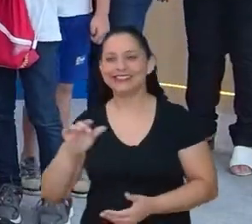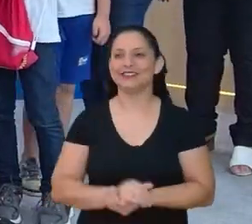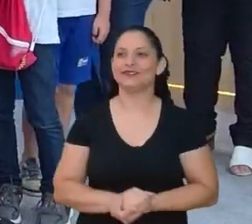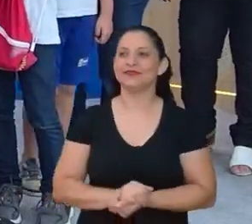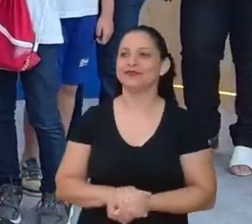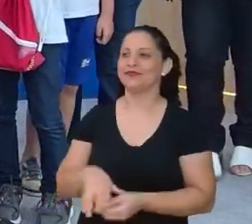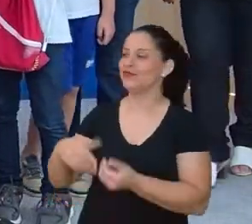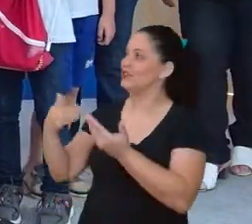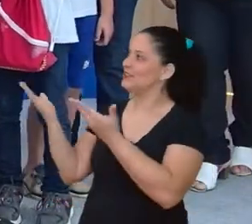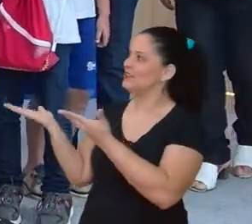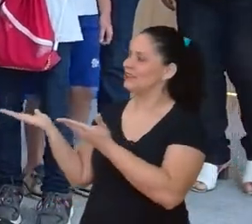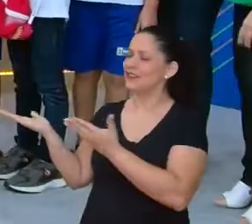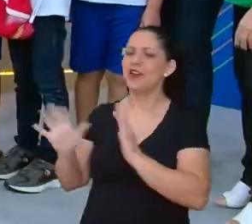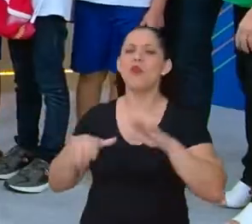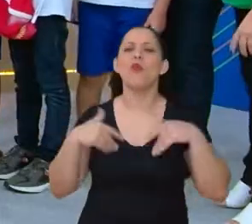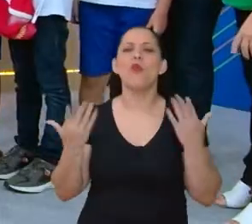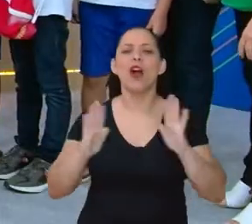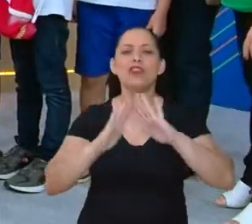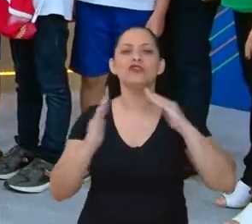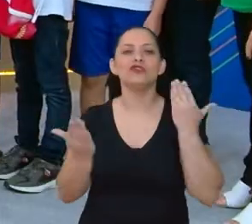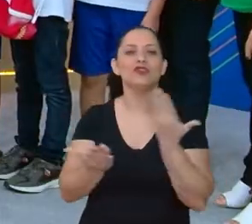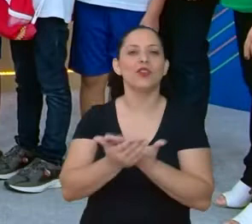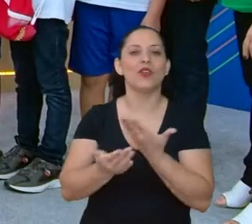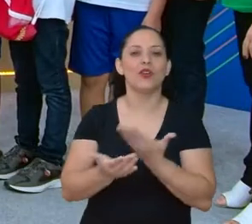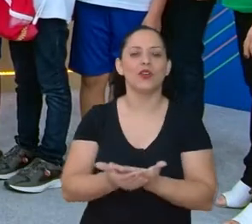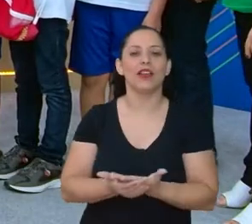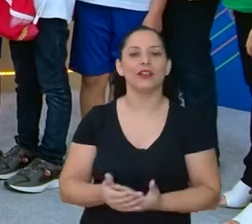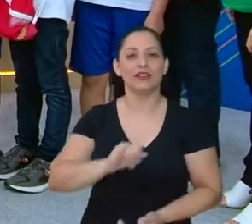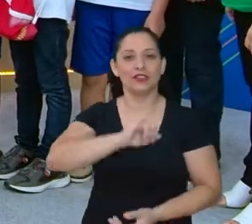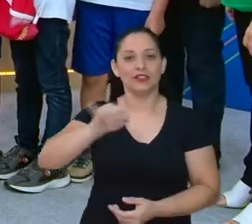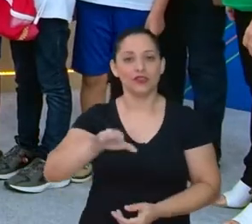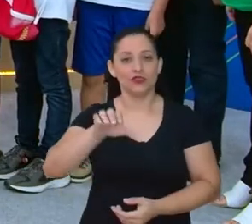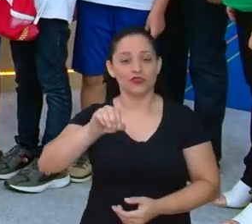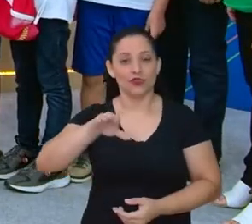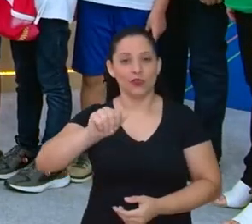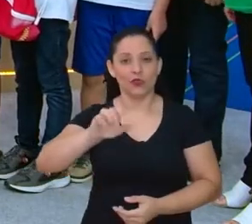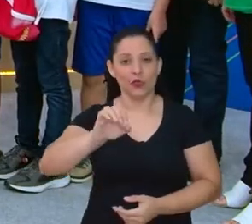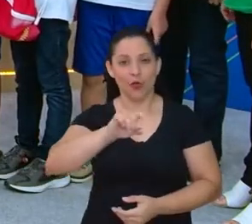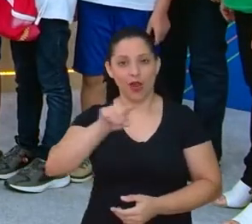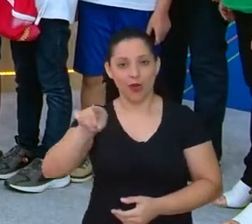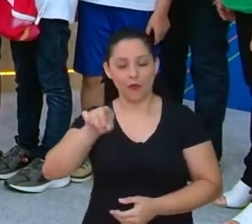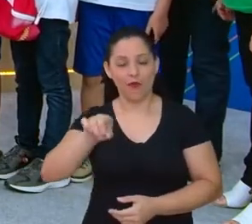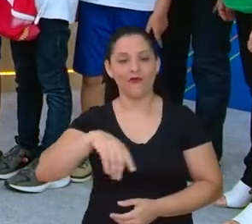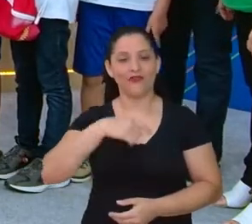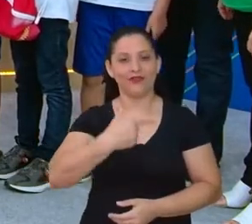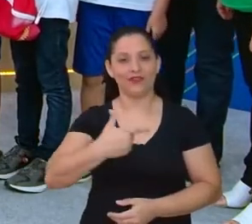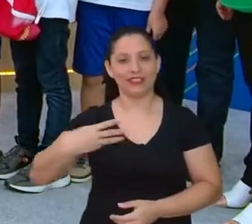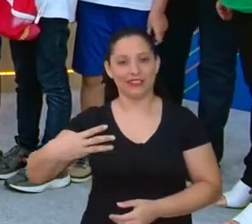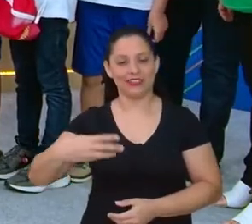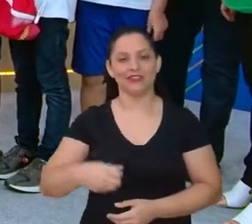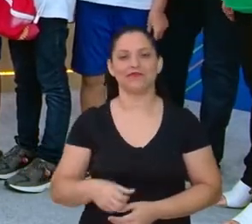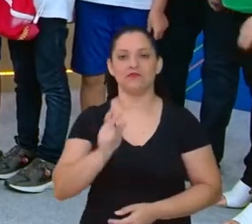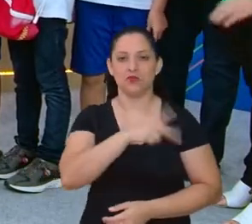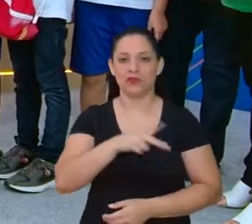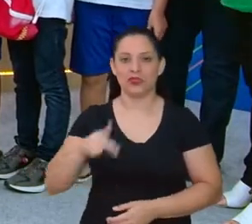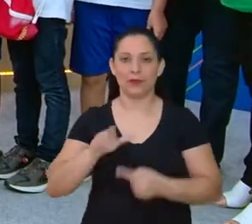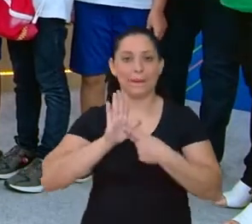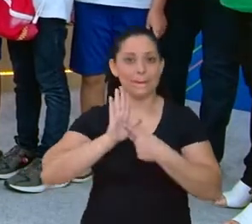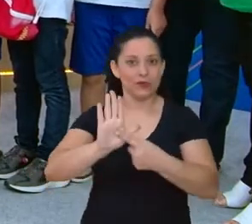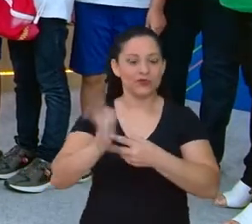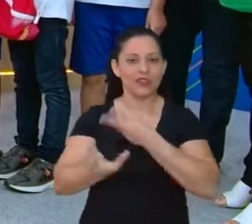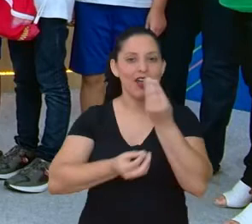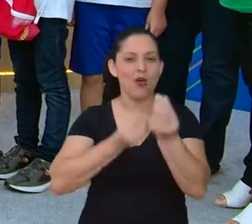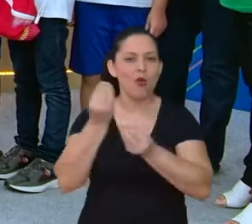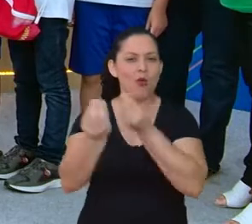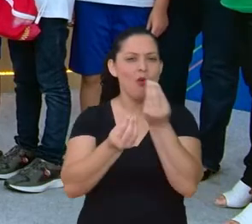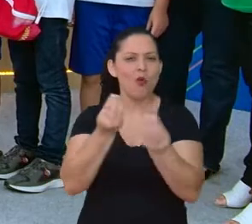estão vindo de qual escola, gente? João 23. A professora Isabel está mostrando o Educa Recife aqui, a IMAD.